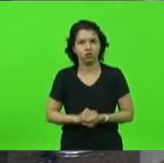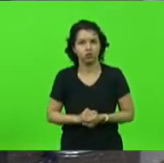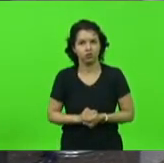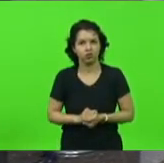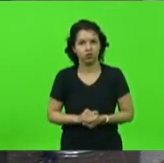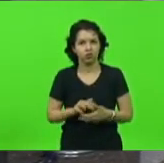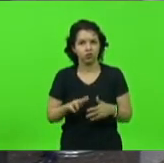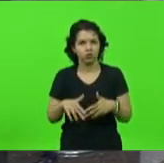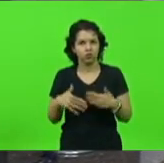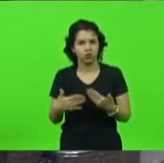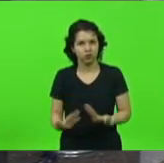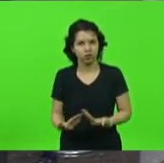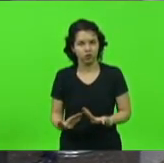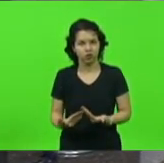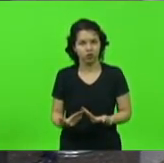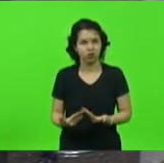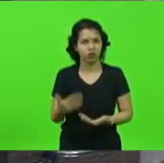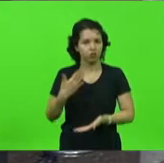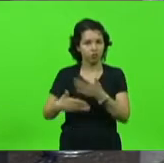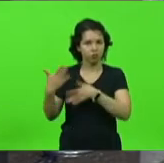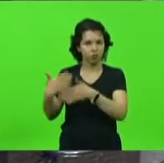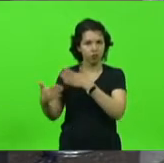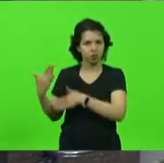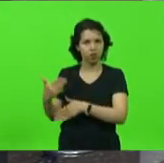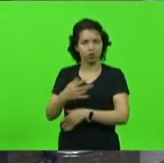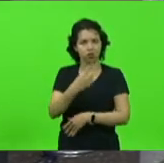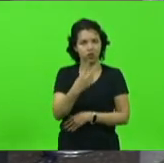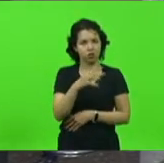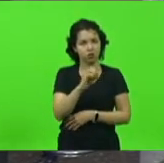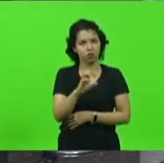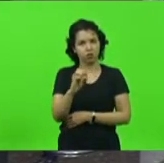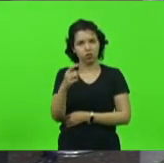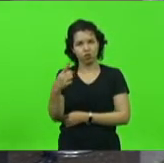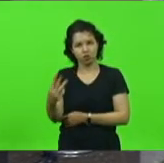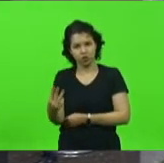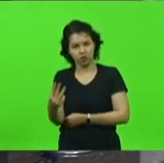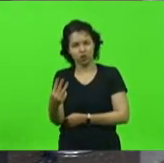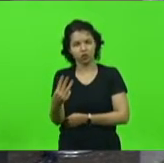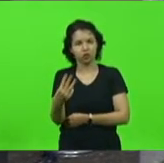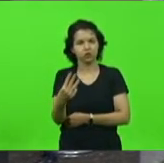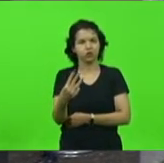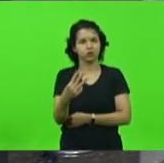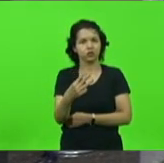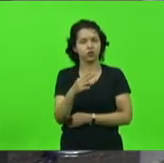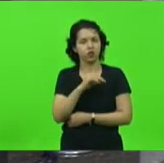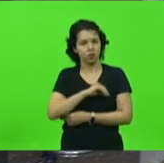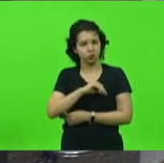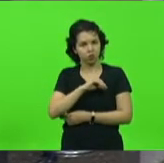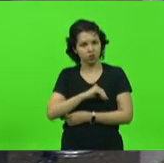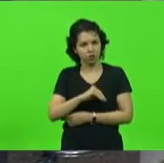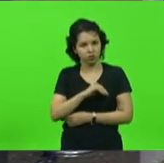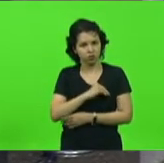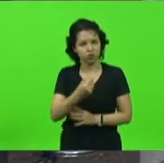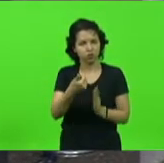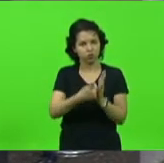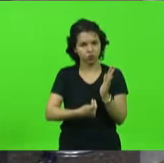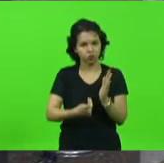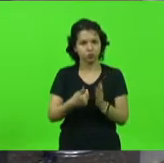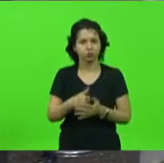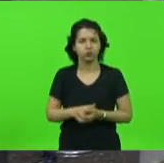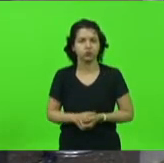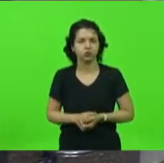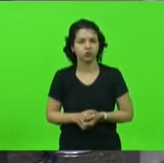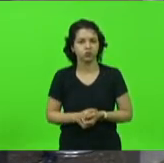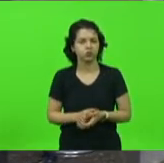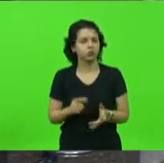Então, desde 2013, que a remuneração é por subsídio, não tem mais